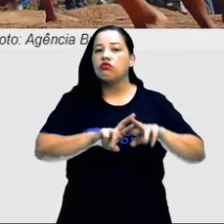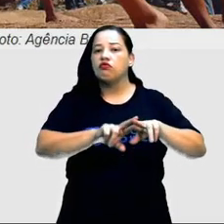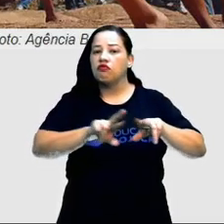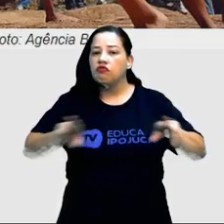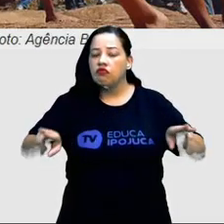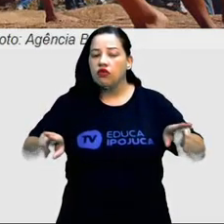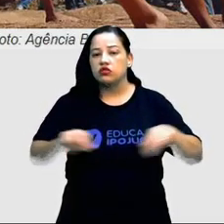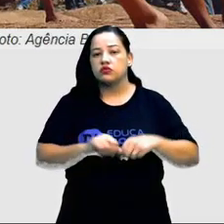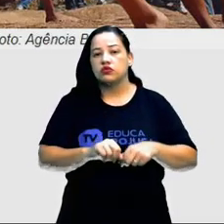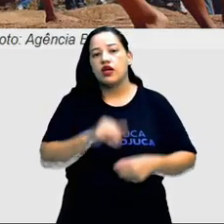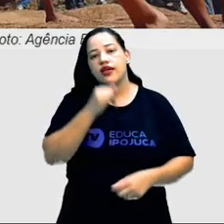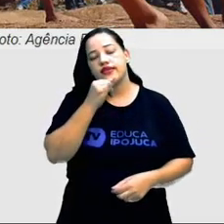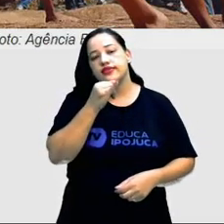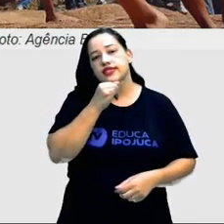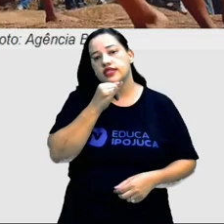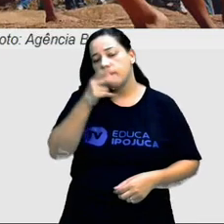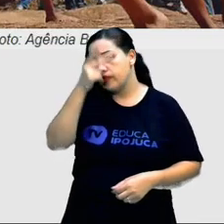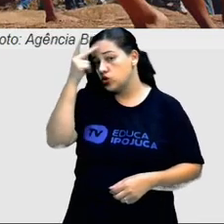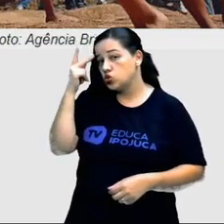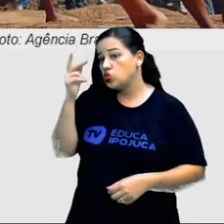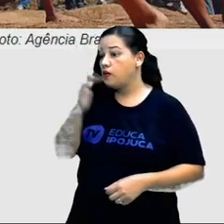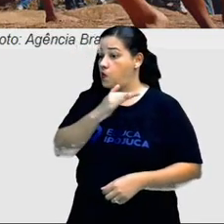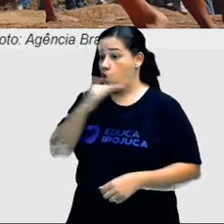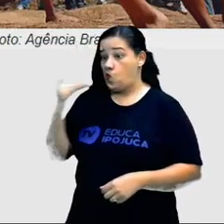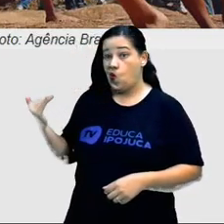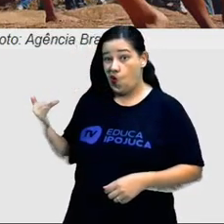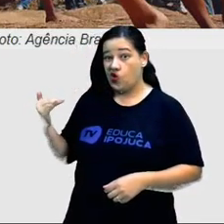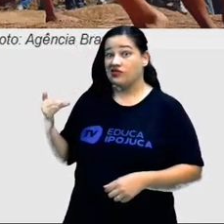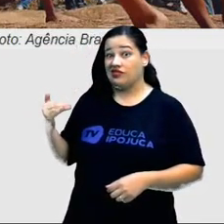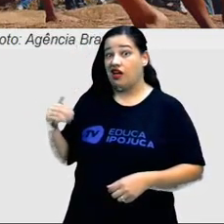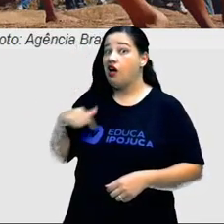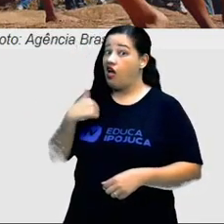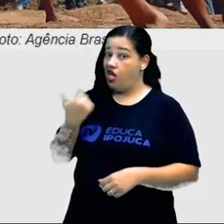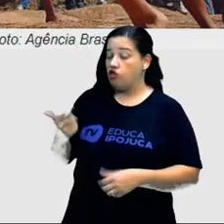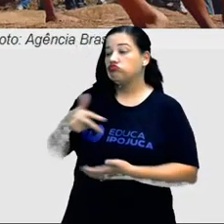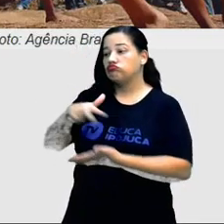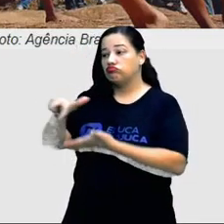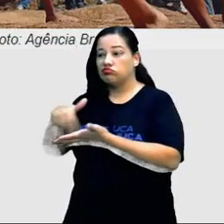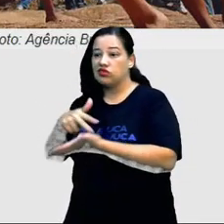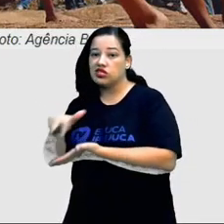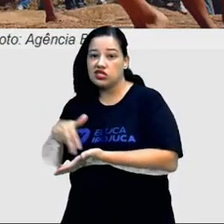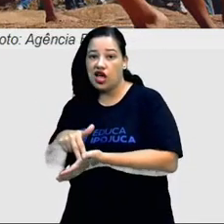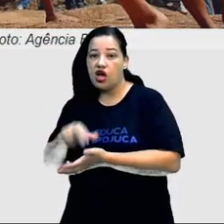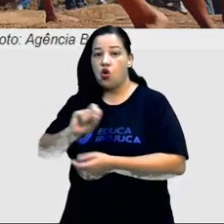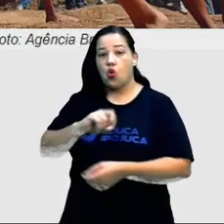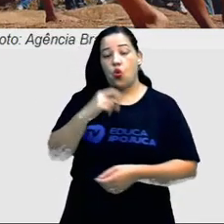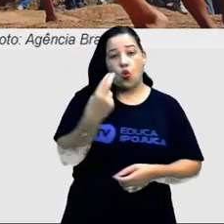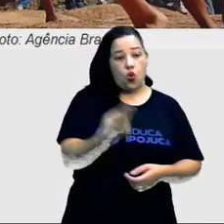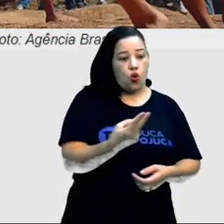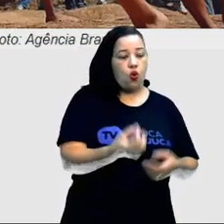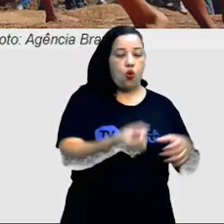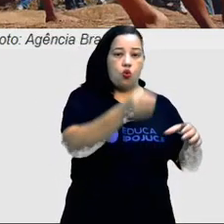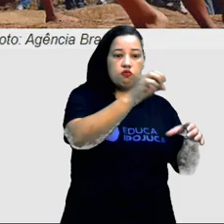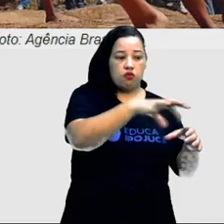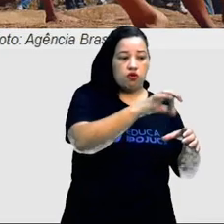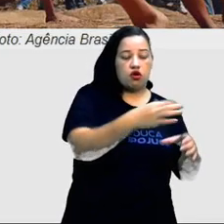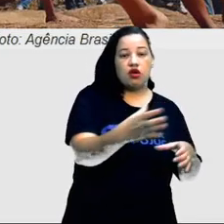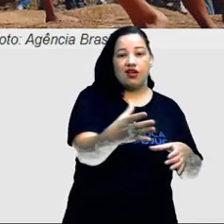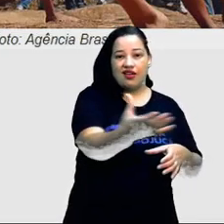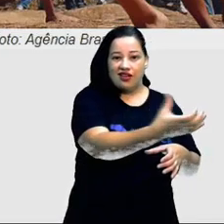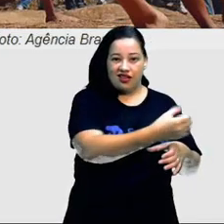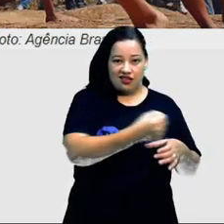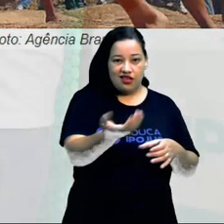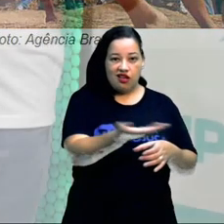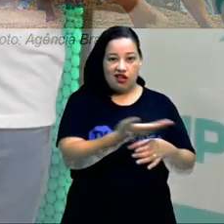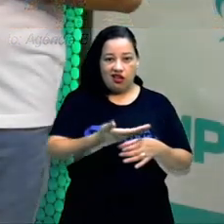como fazer homenagem às pessoas mortas, agradecer pela colheita, pesca, além